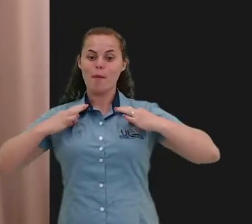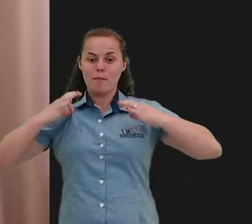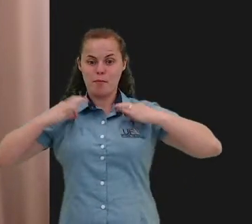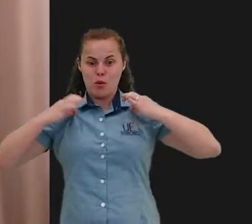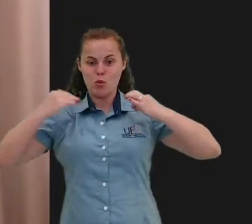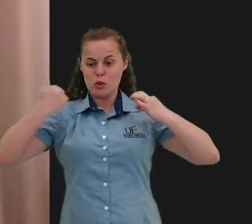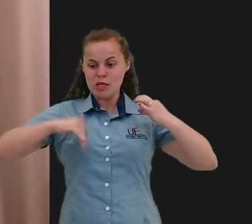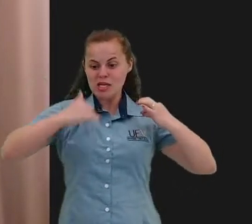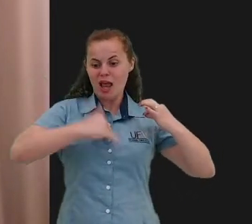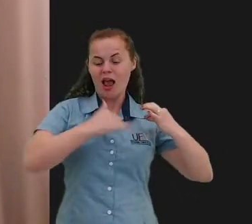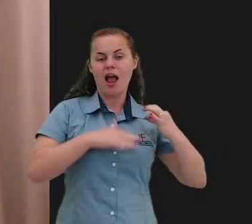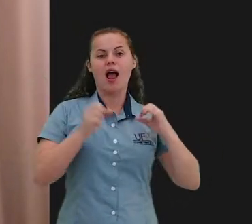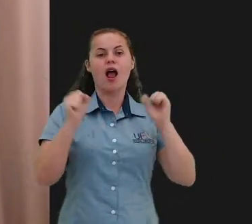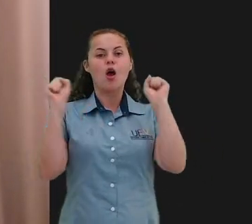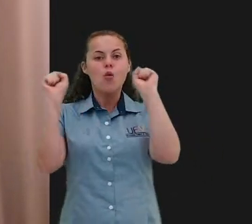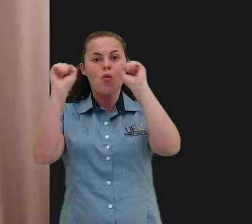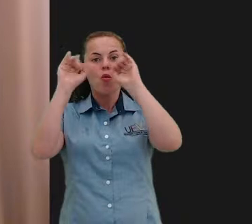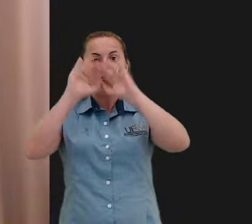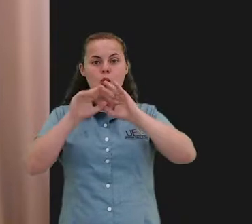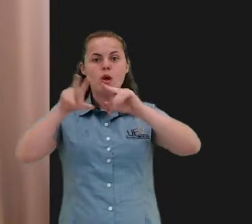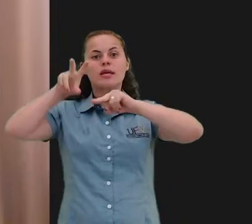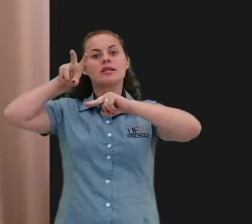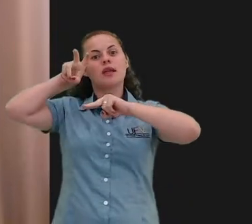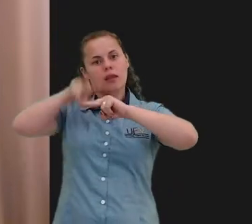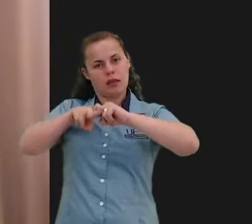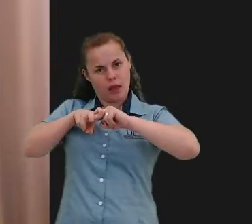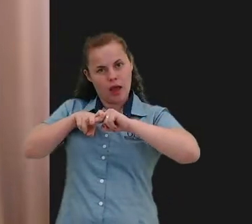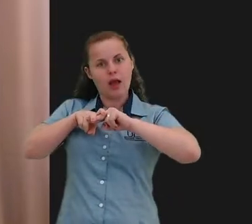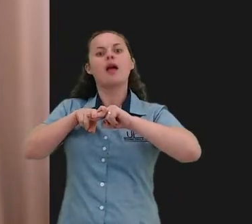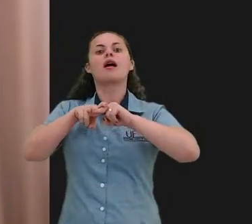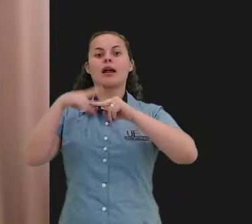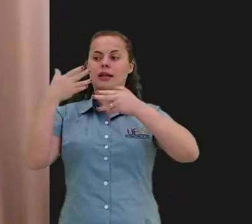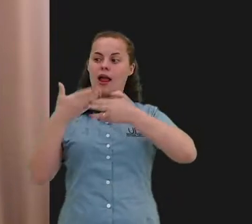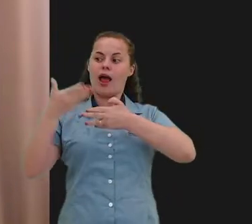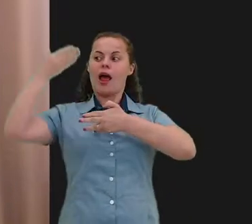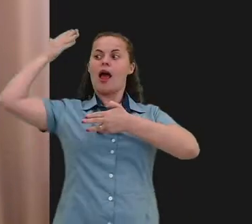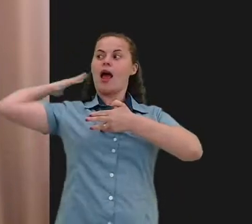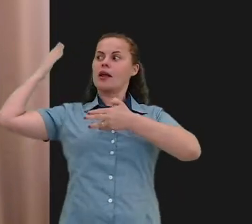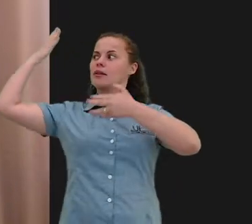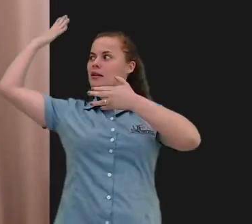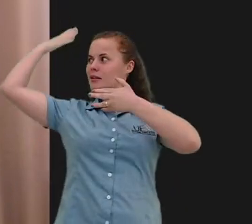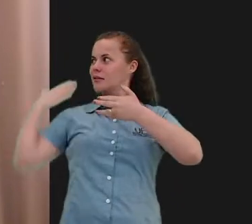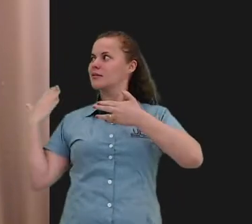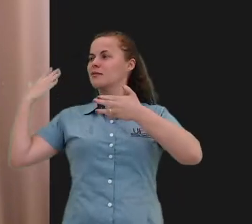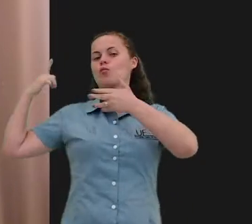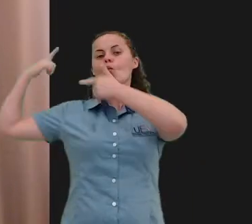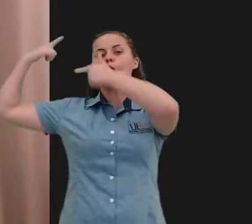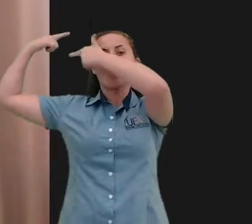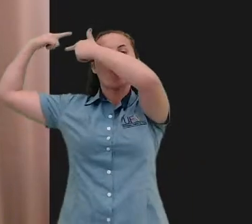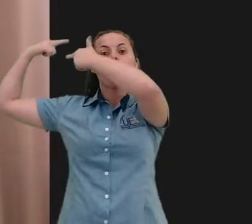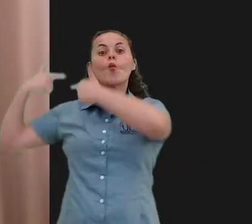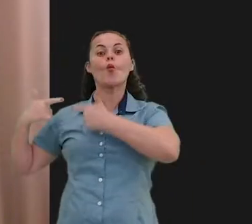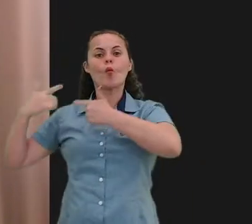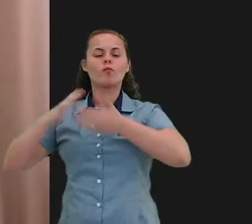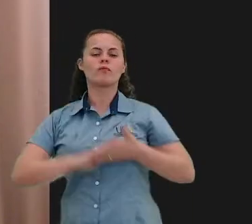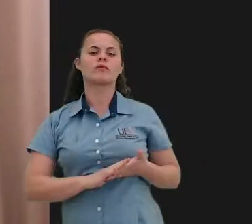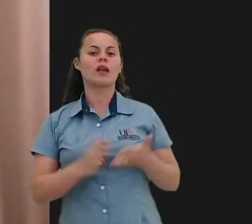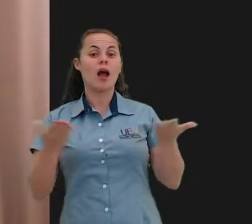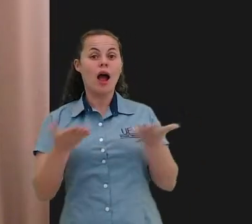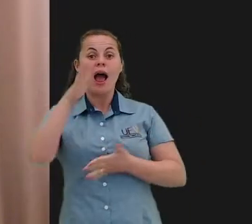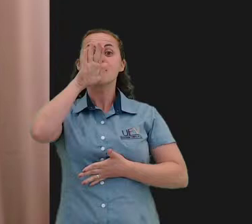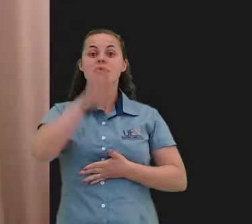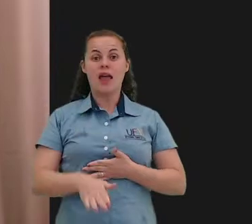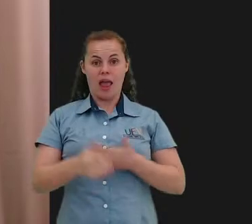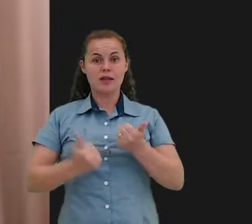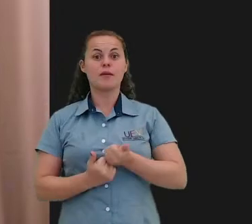cor escura, estou sentada e atrás de mim tem uma parede lisa. Nessa tarde, contamos com o apoio